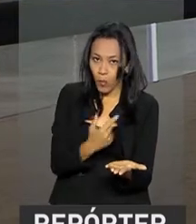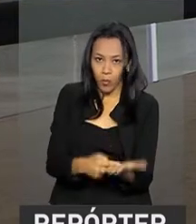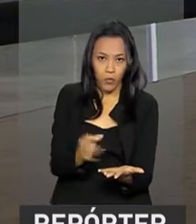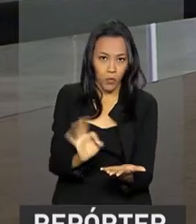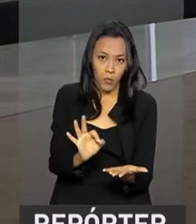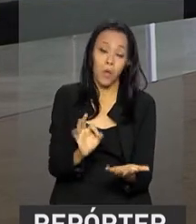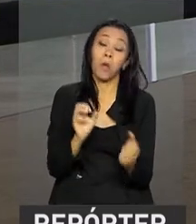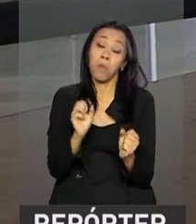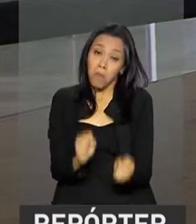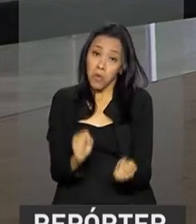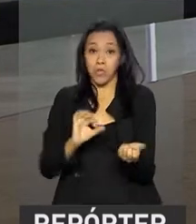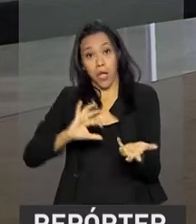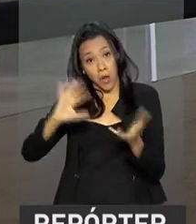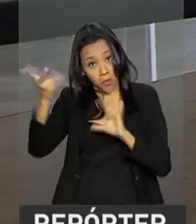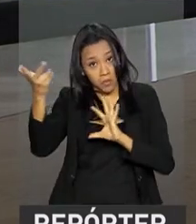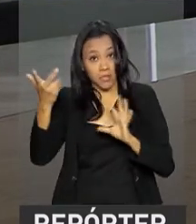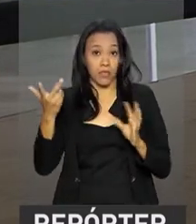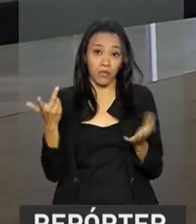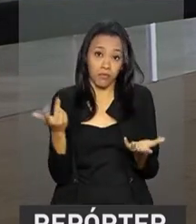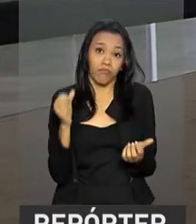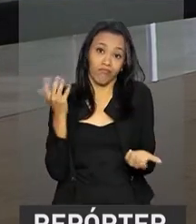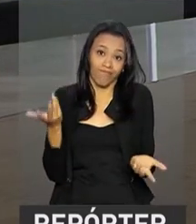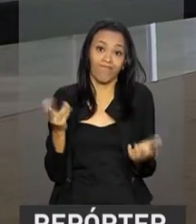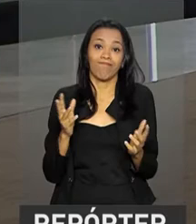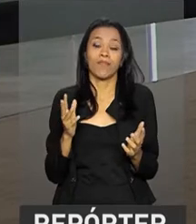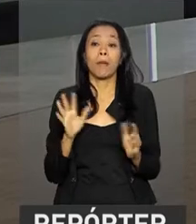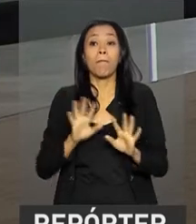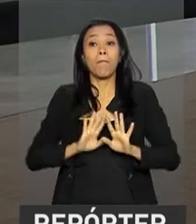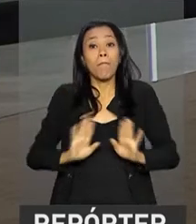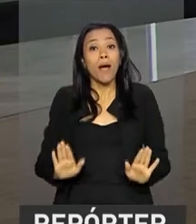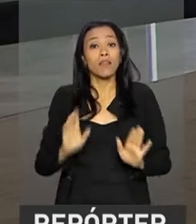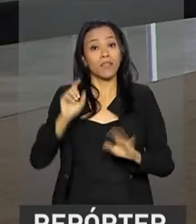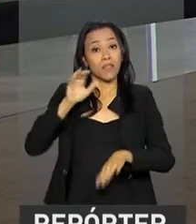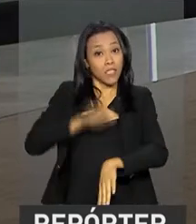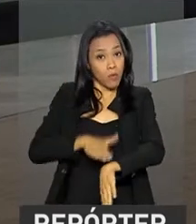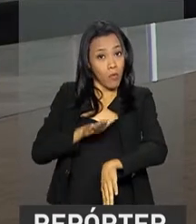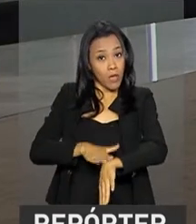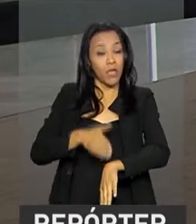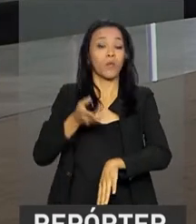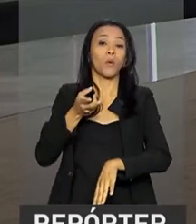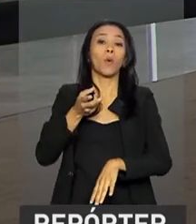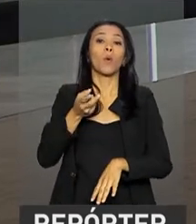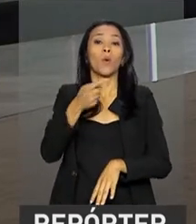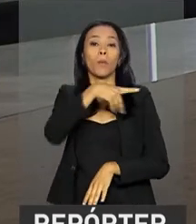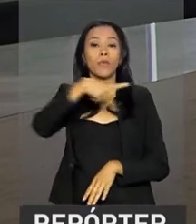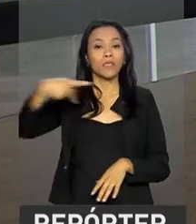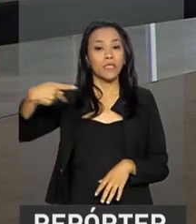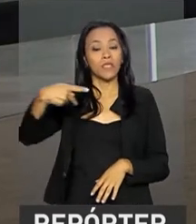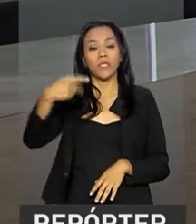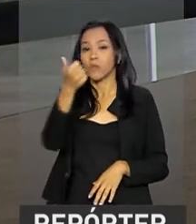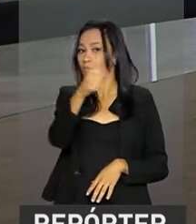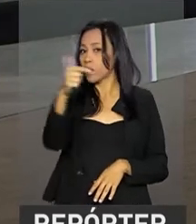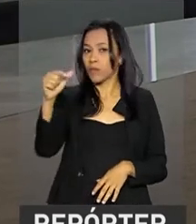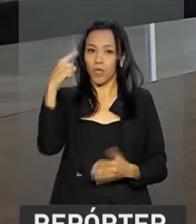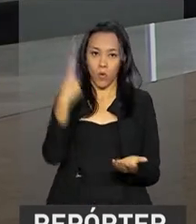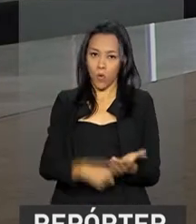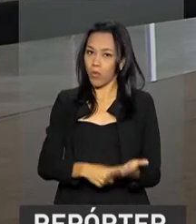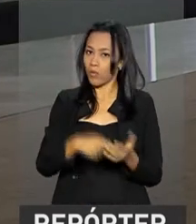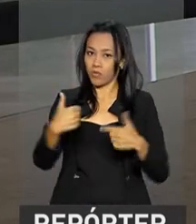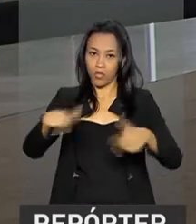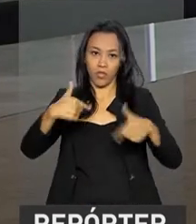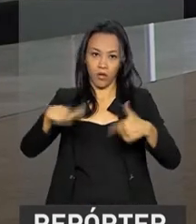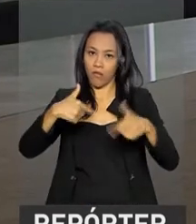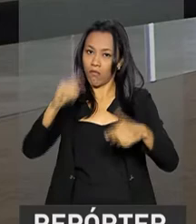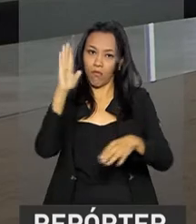coisa pode acontecer podem ocorrer mudanças mas neste momento o presidente permanece sem compromissos oficiais na tarde